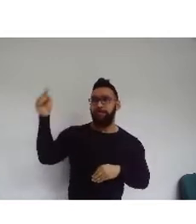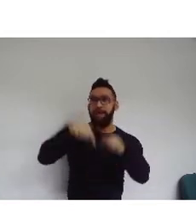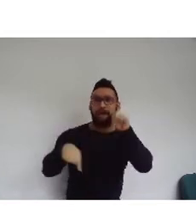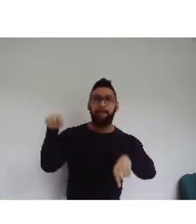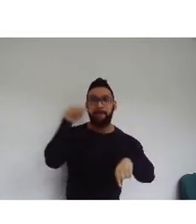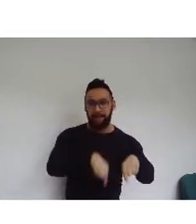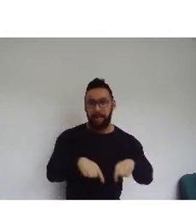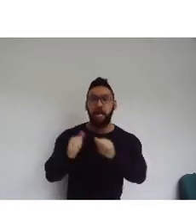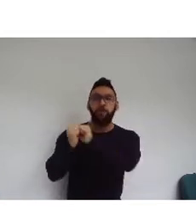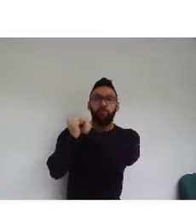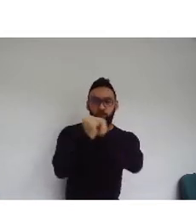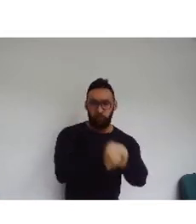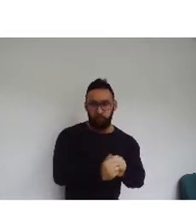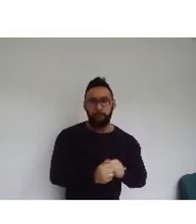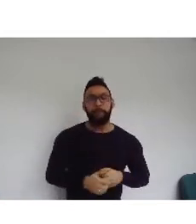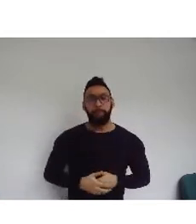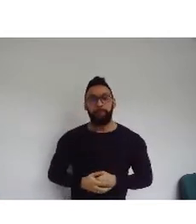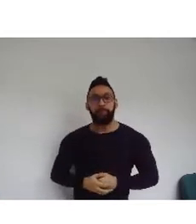Ele